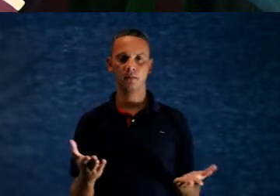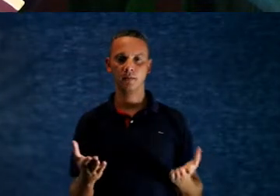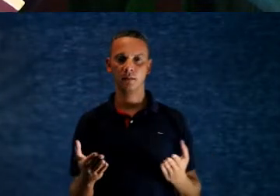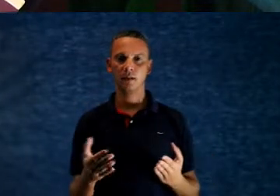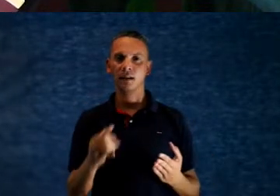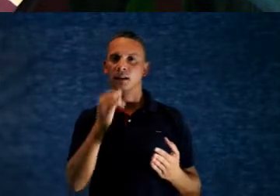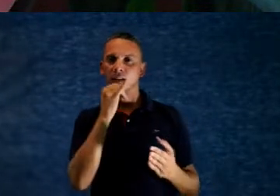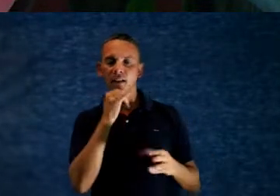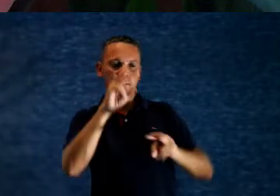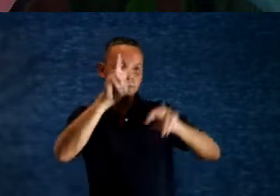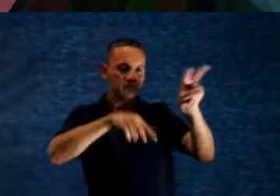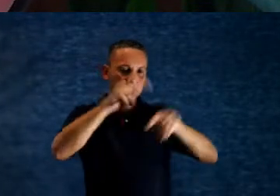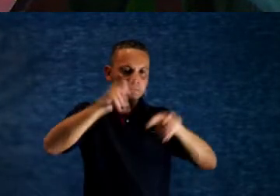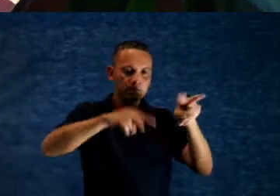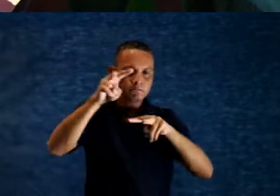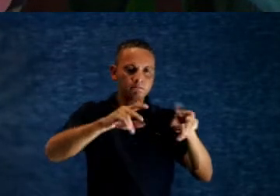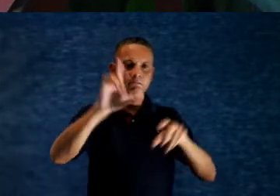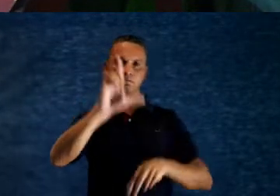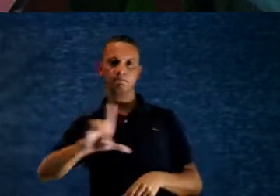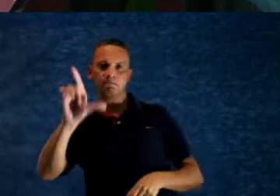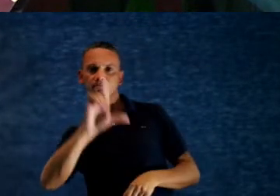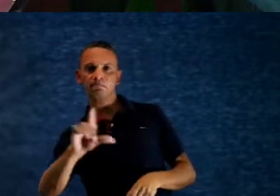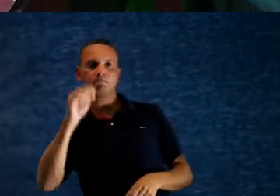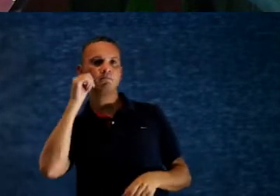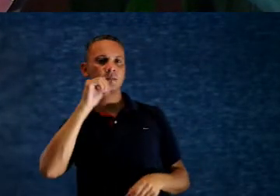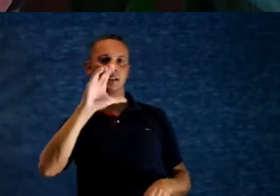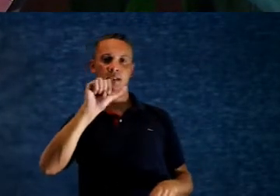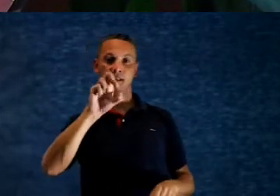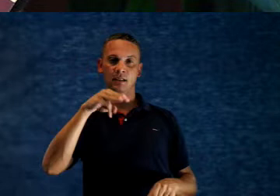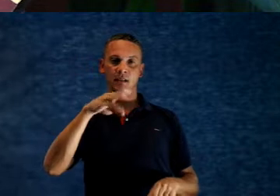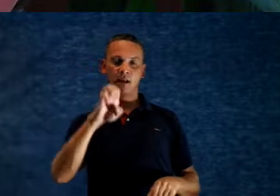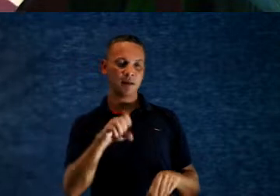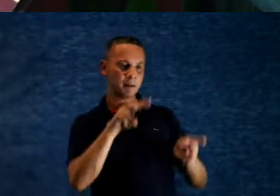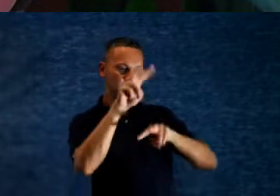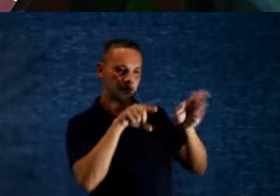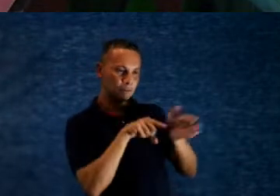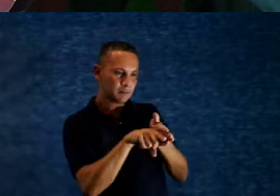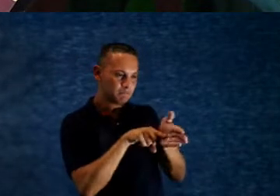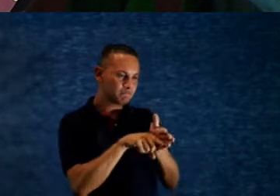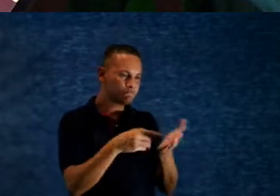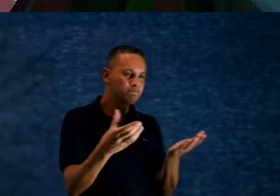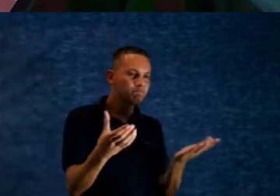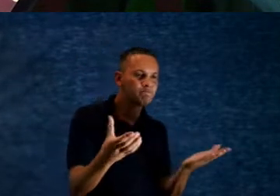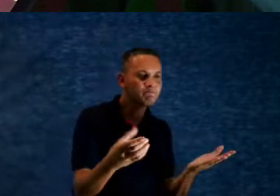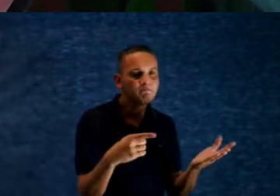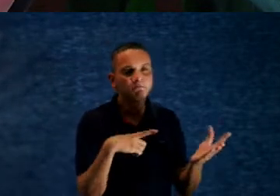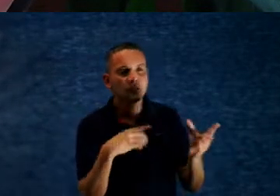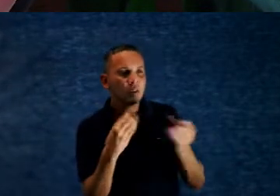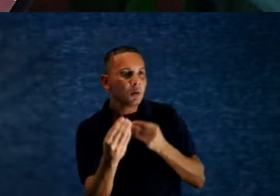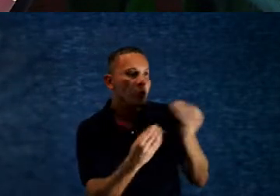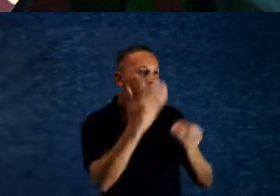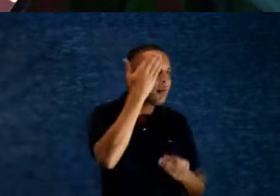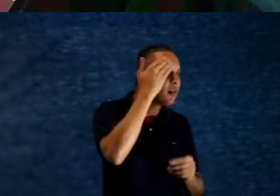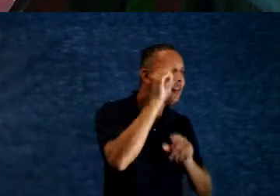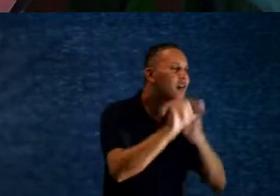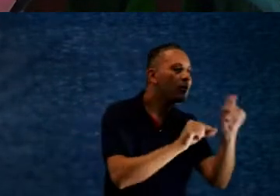as análises literárias de Carmen Schneider tendem a ser tarefa delicada e investigativa através do não